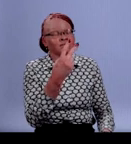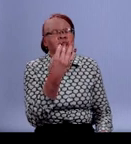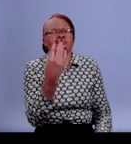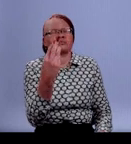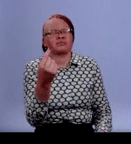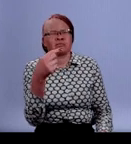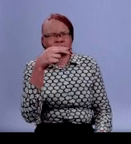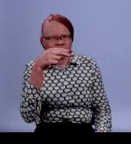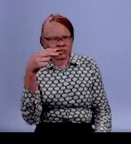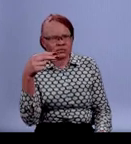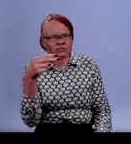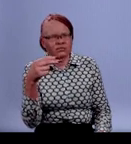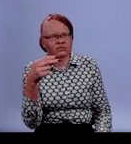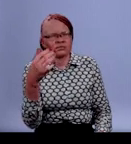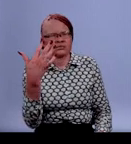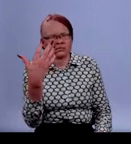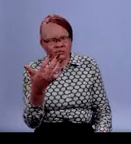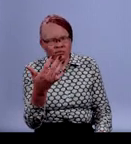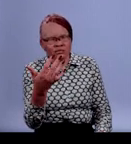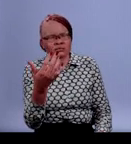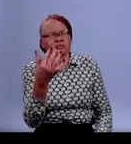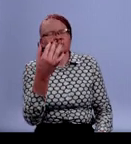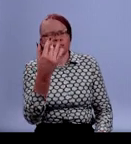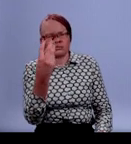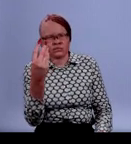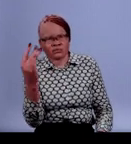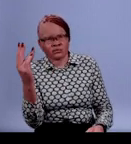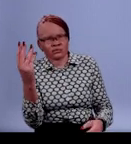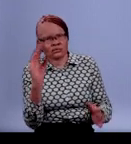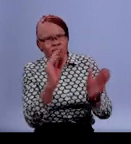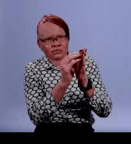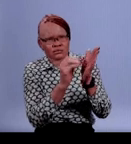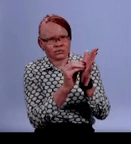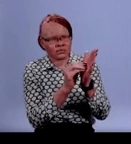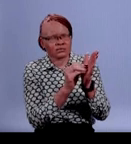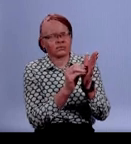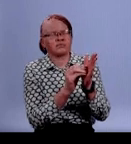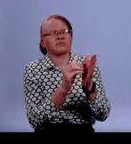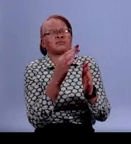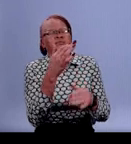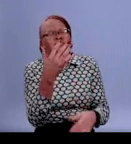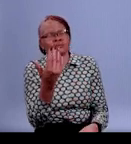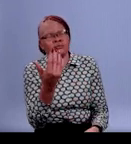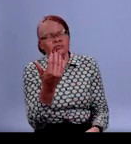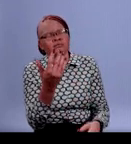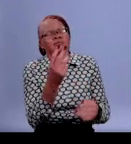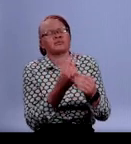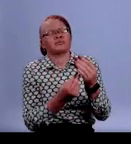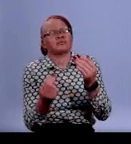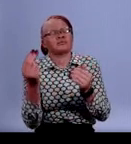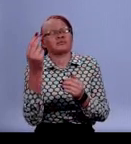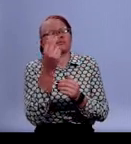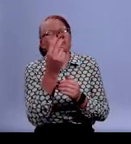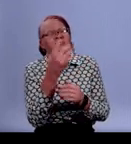dois números iguais então número que é produto de dois números iguais chama-se número